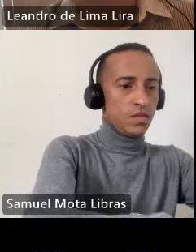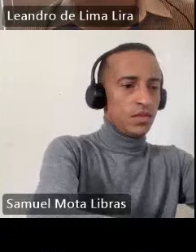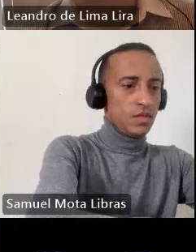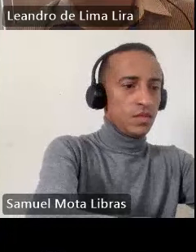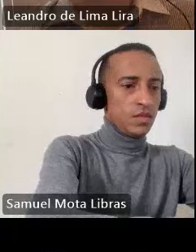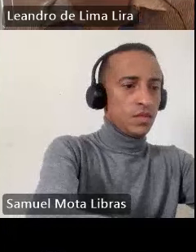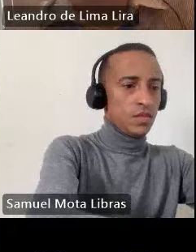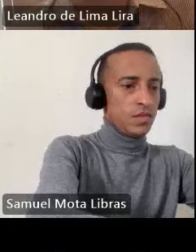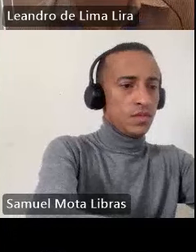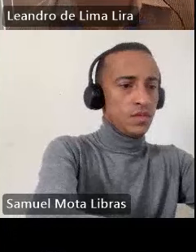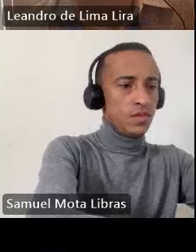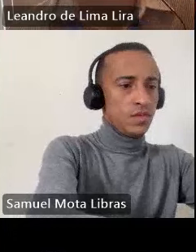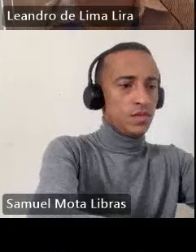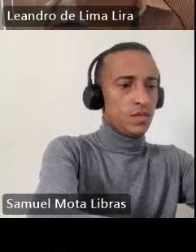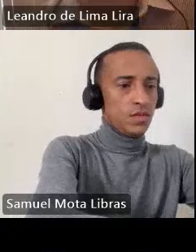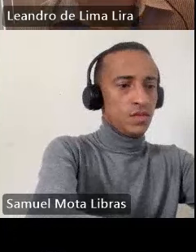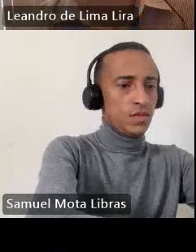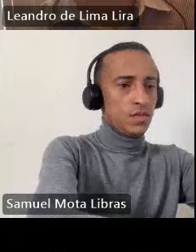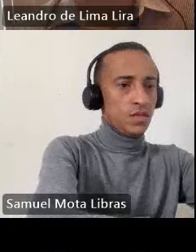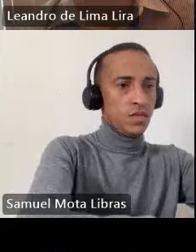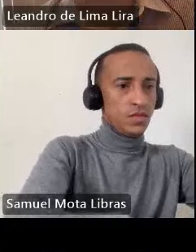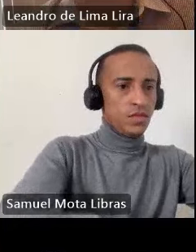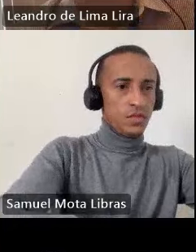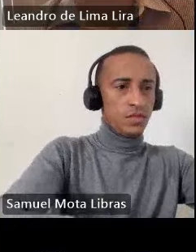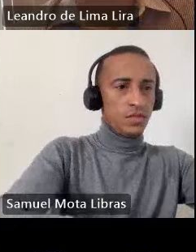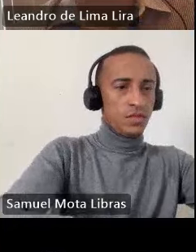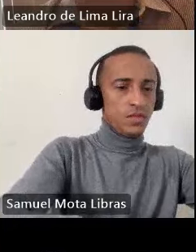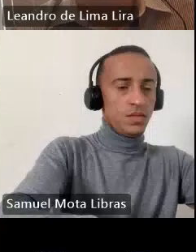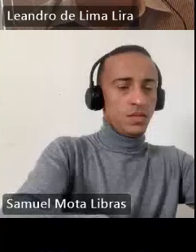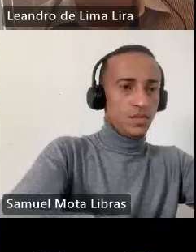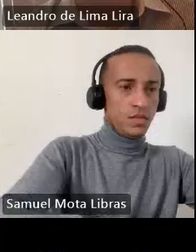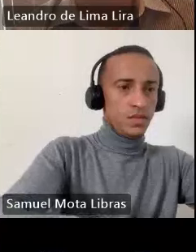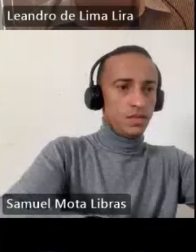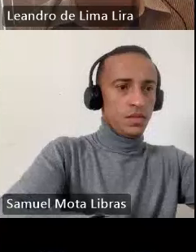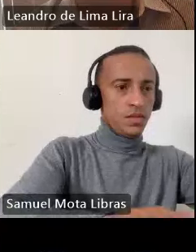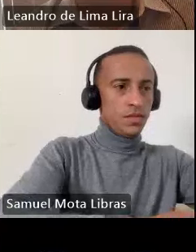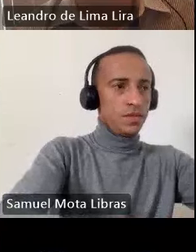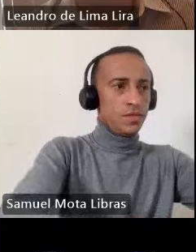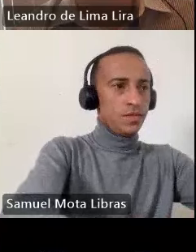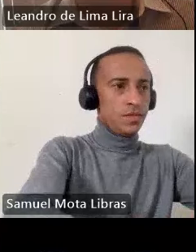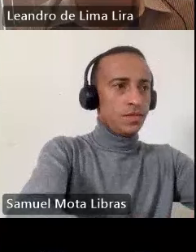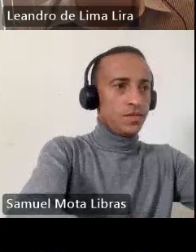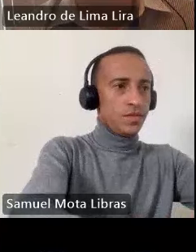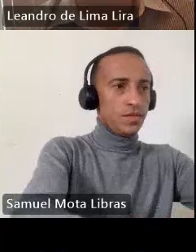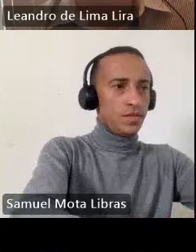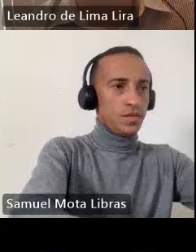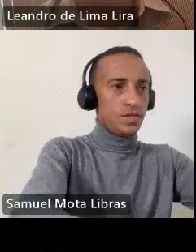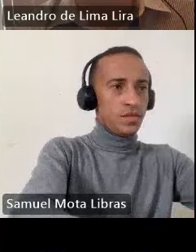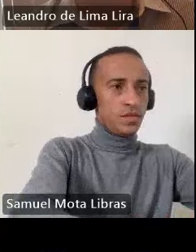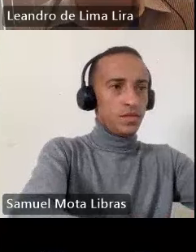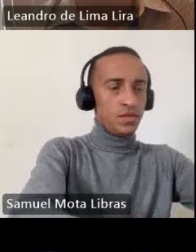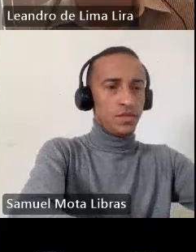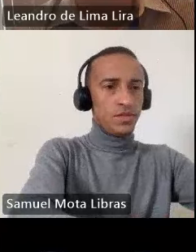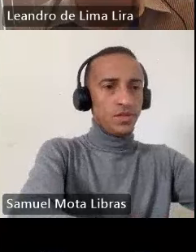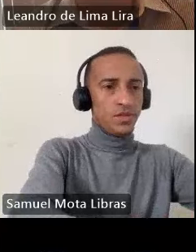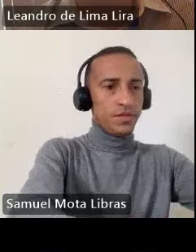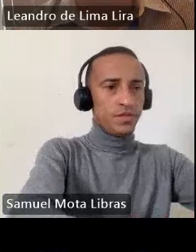se empolgou e já vou colocar de novo desculpa para os colegas que tão